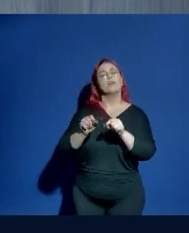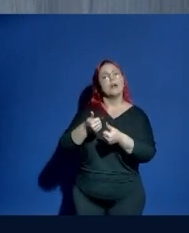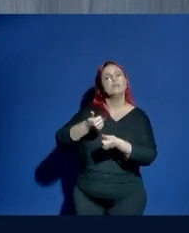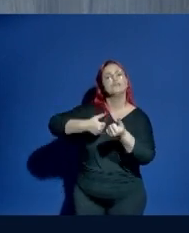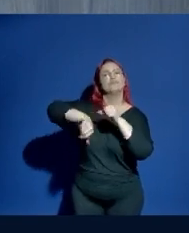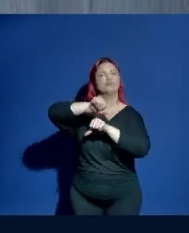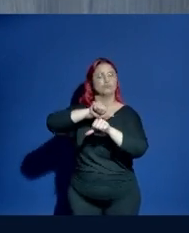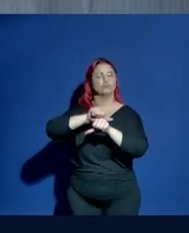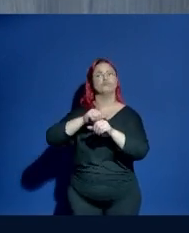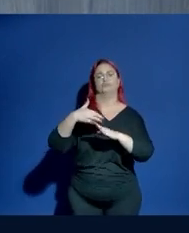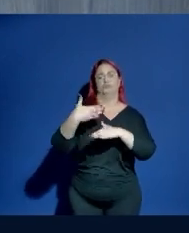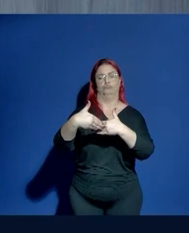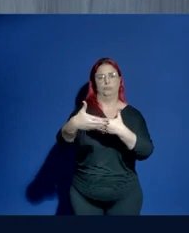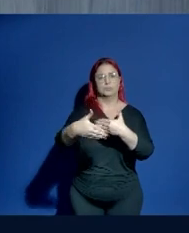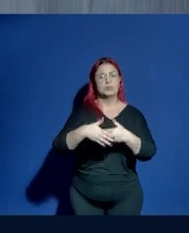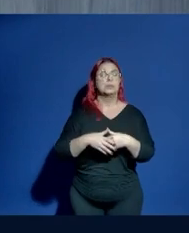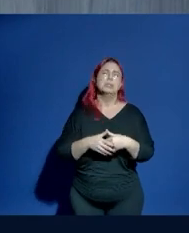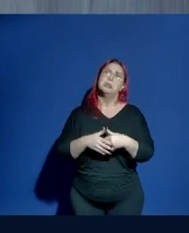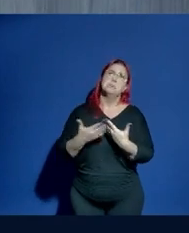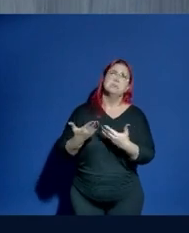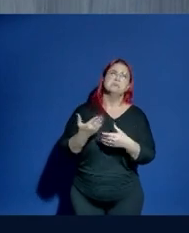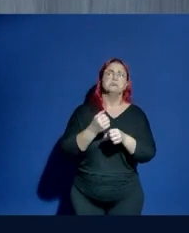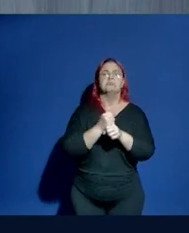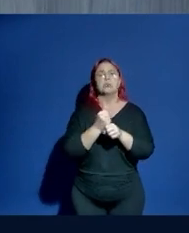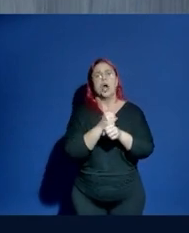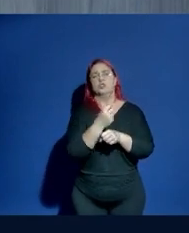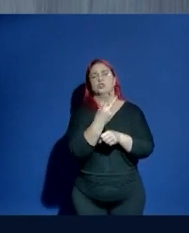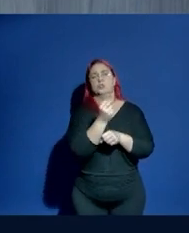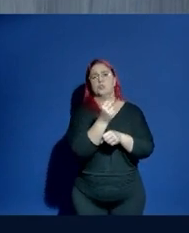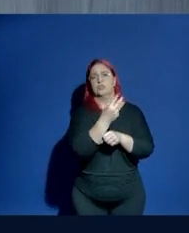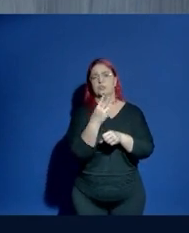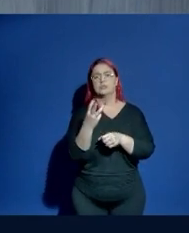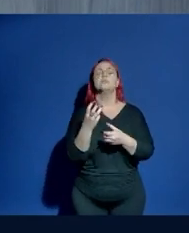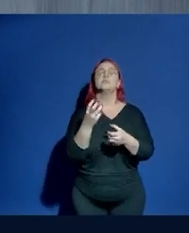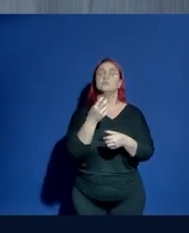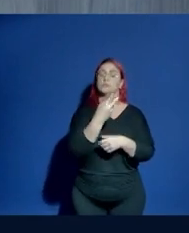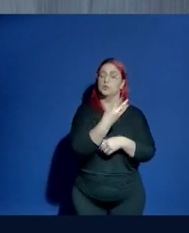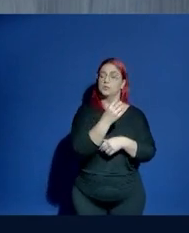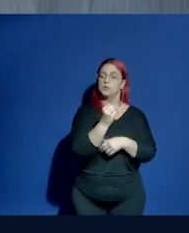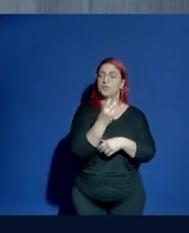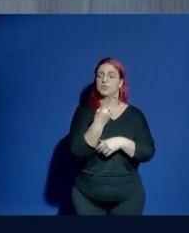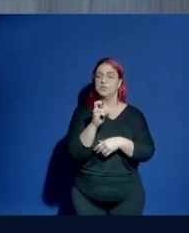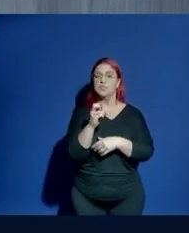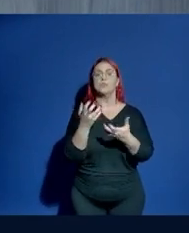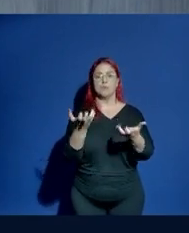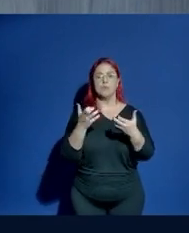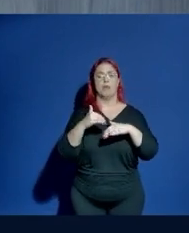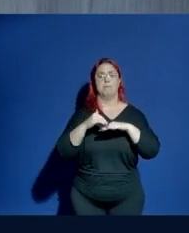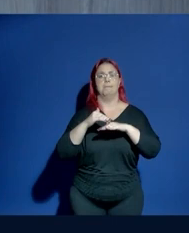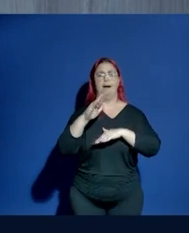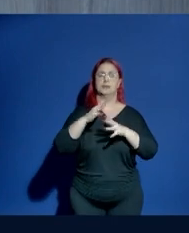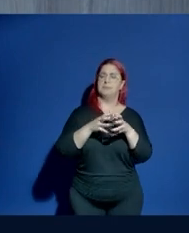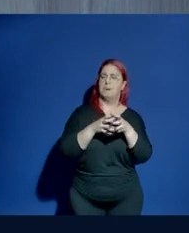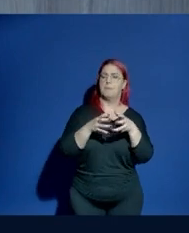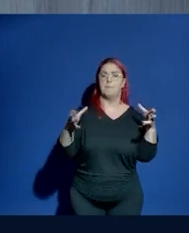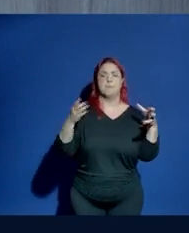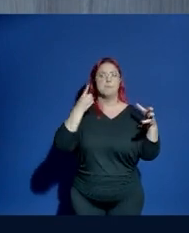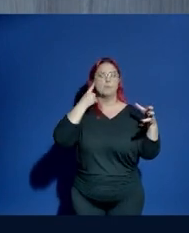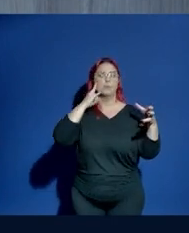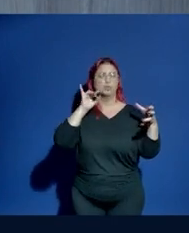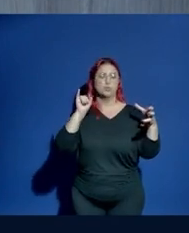metano e chegar aí até o final de 25 produzindo 600 m³ de biometrando é por dia